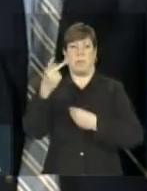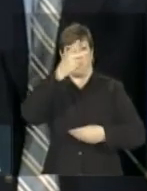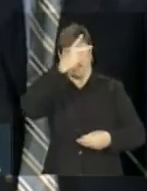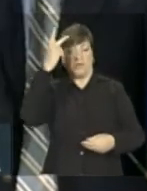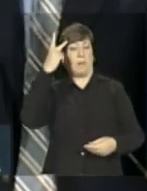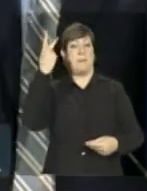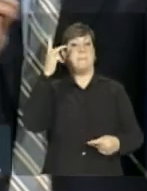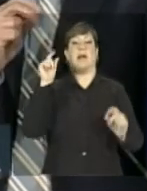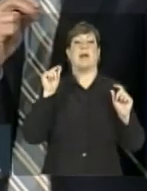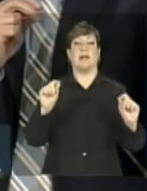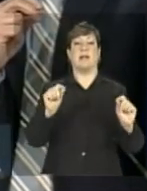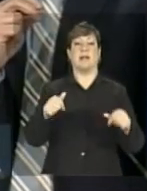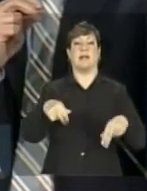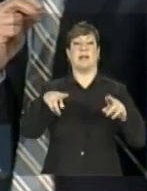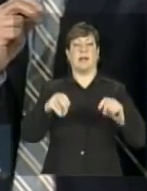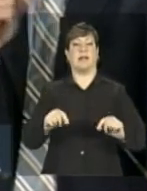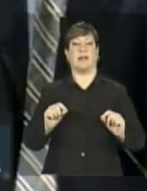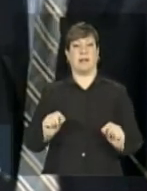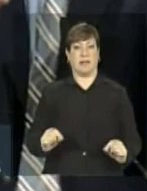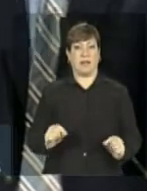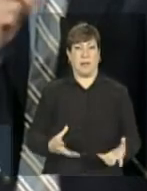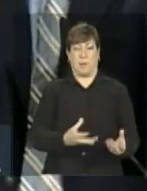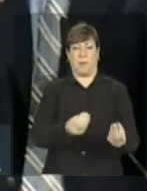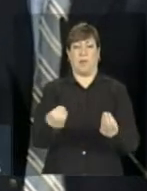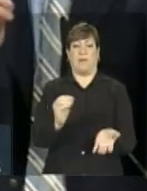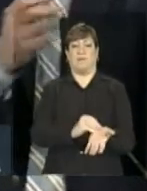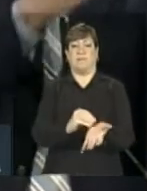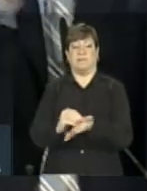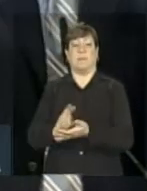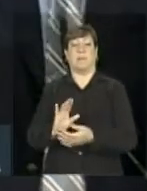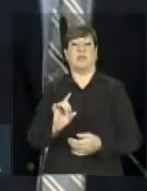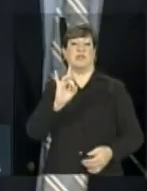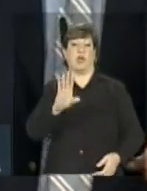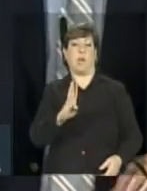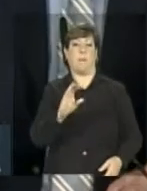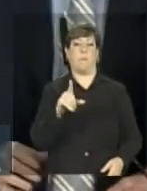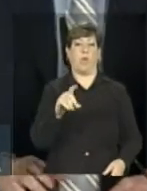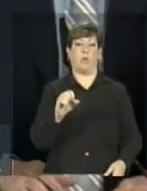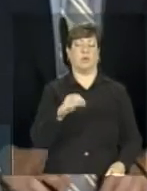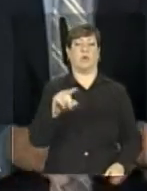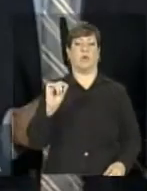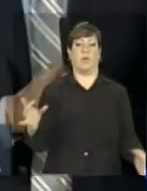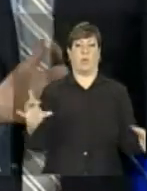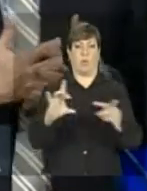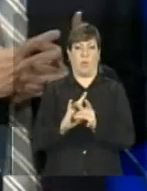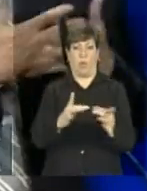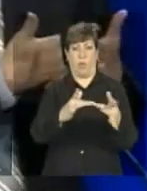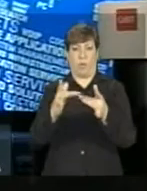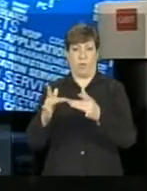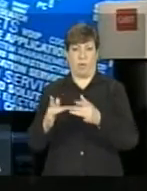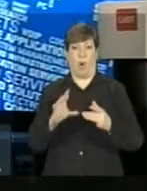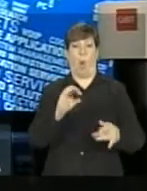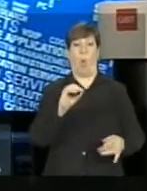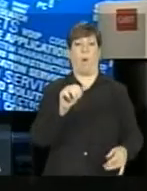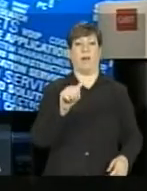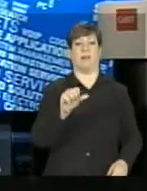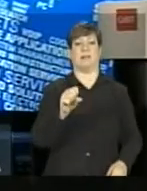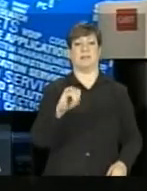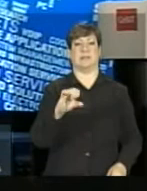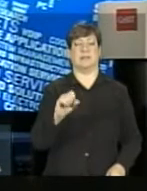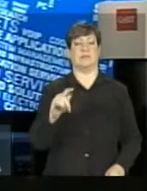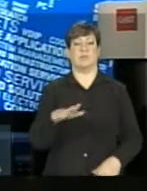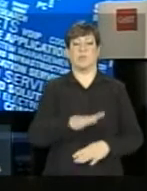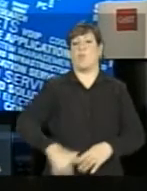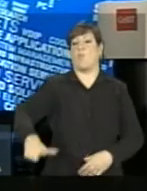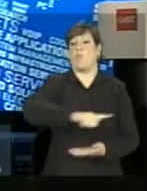quem há grande escassez, apenas bolsões de conectividade, oásis no deserto,